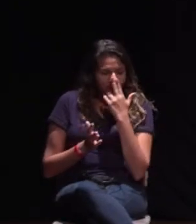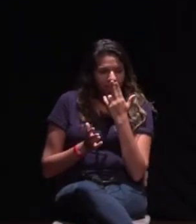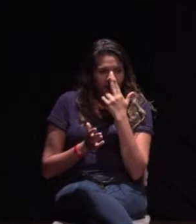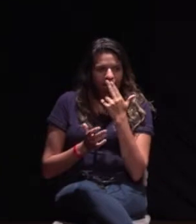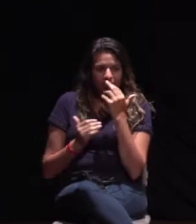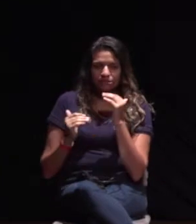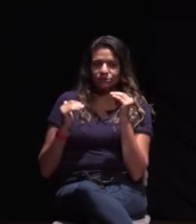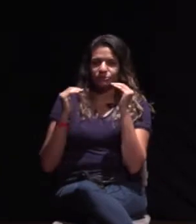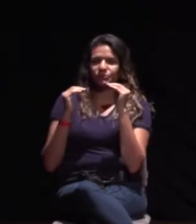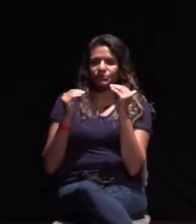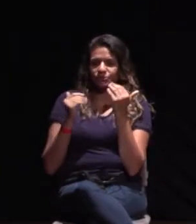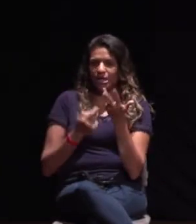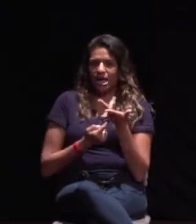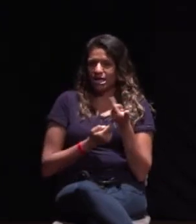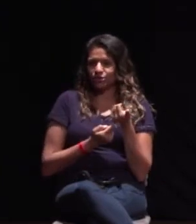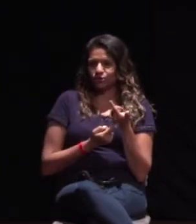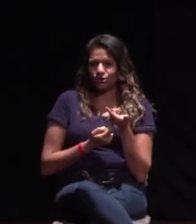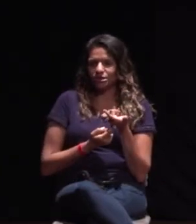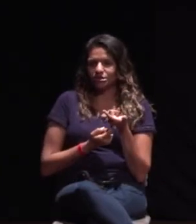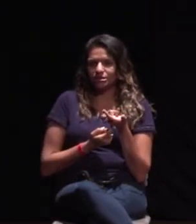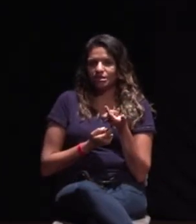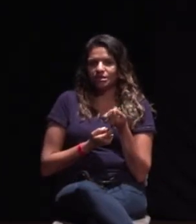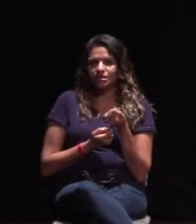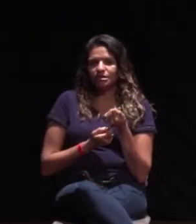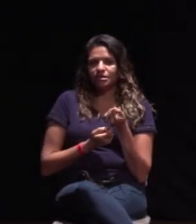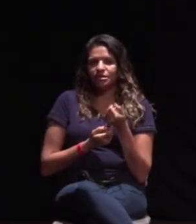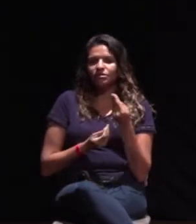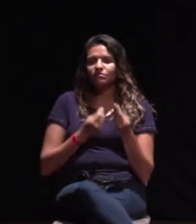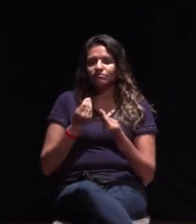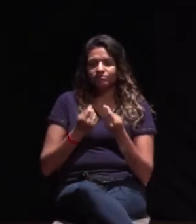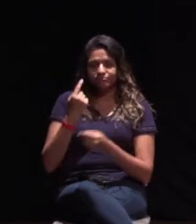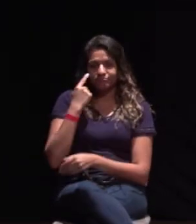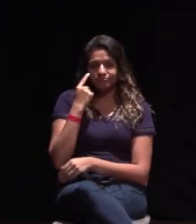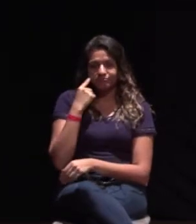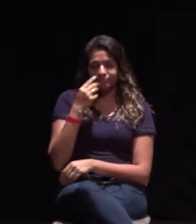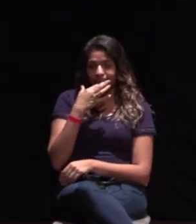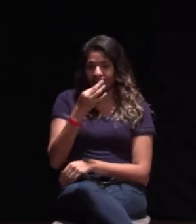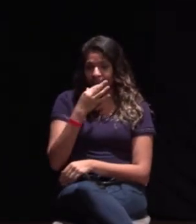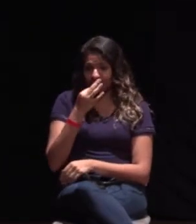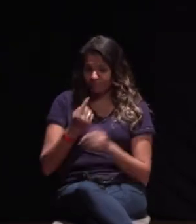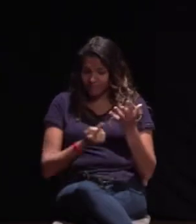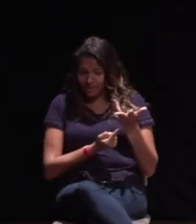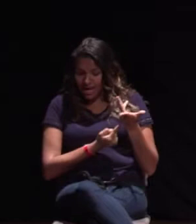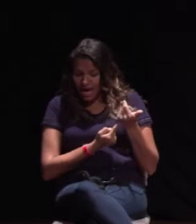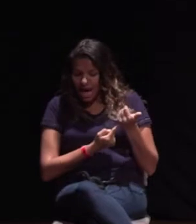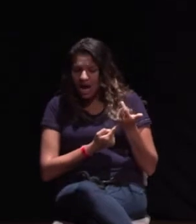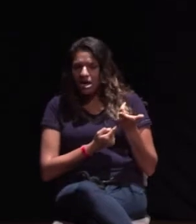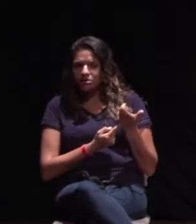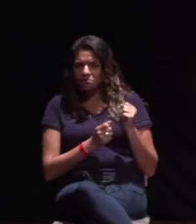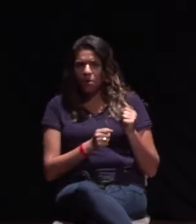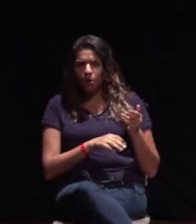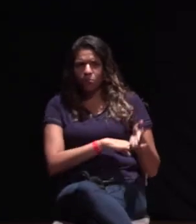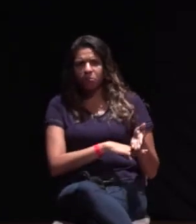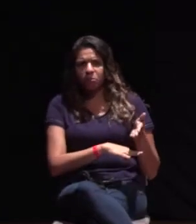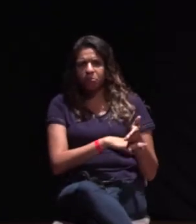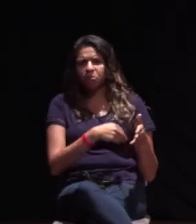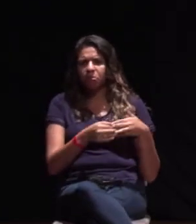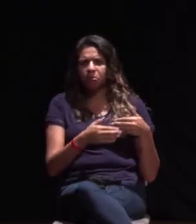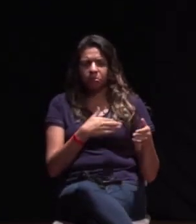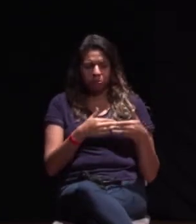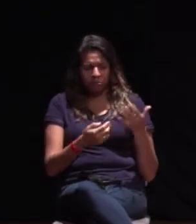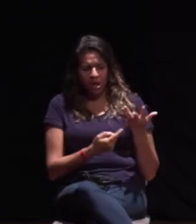do artista, no sentido de achar que a arte pode entrar em qualquer espaço, a qualquer momento, que